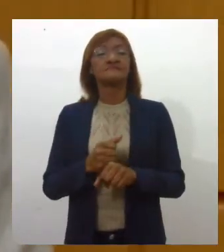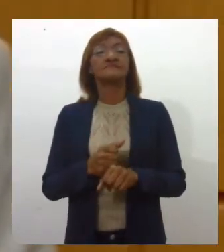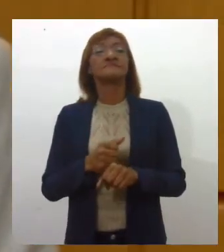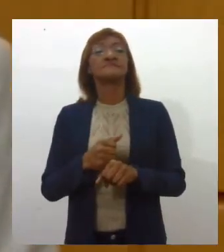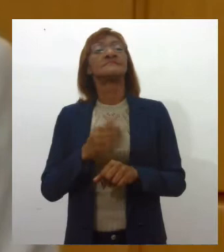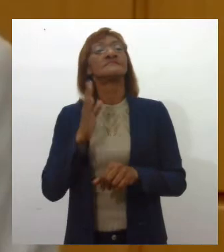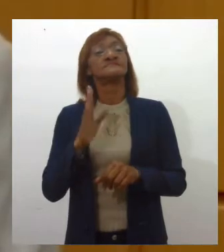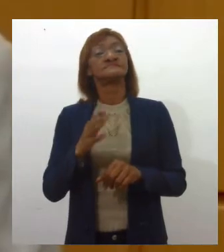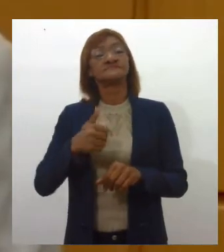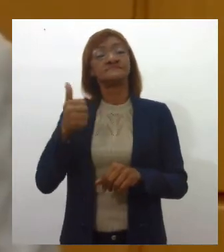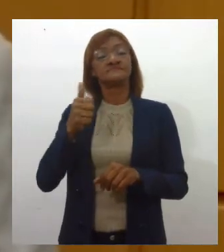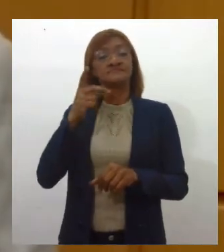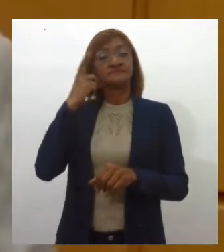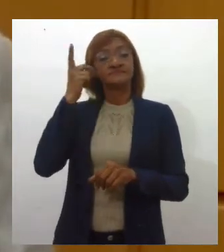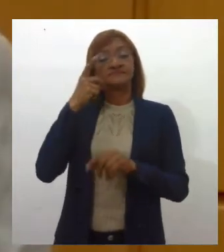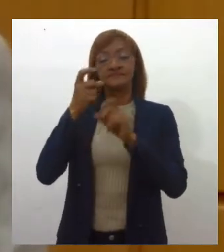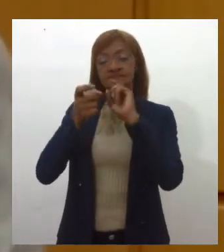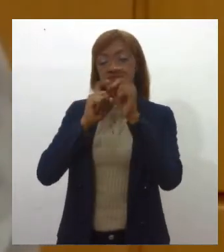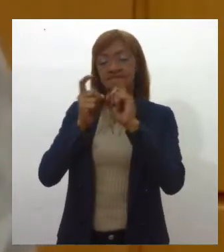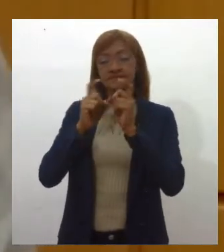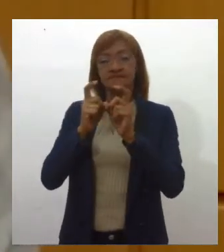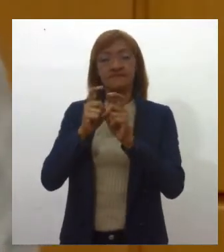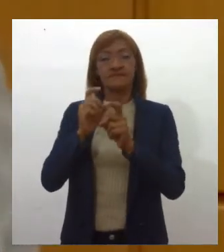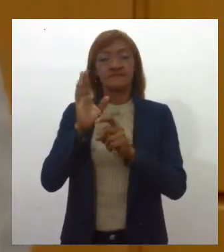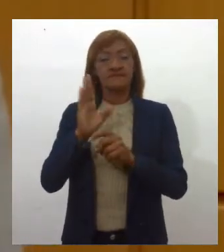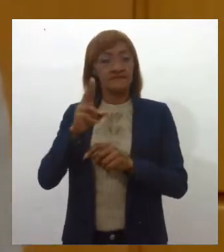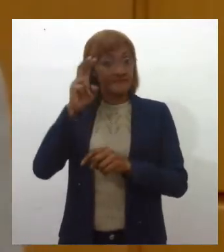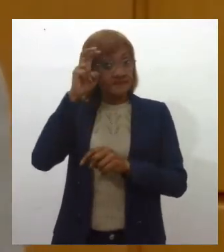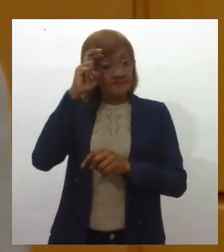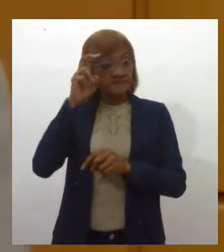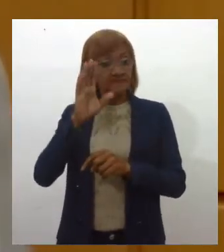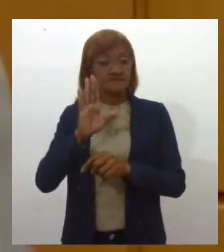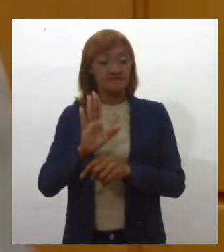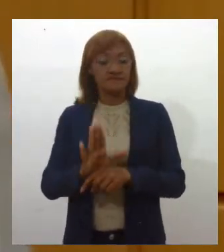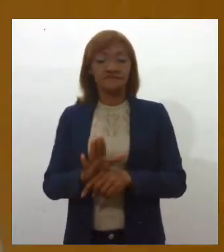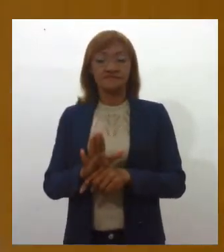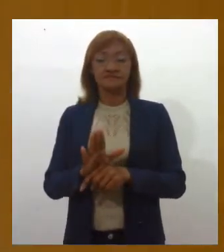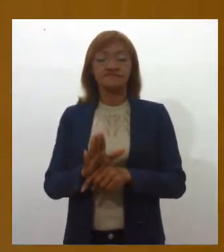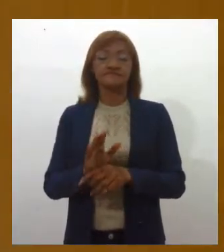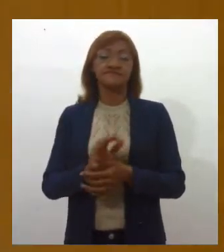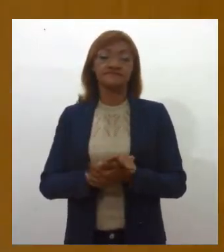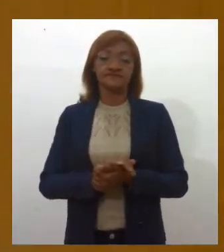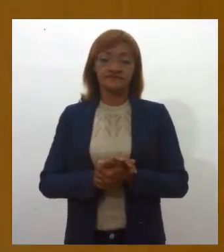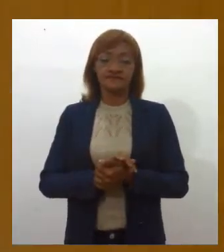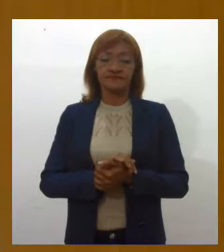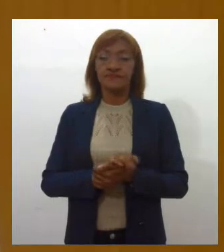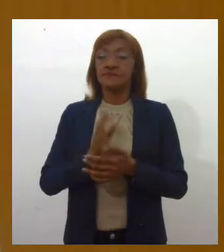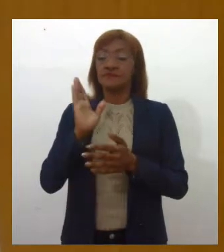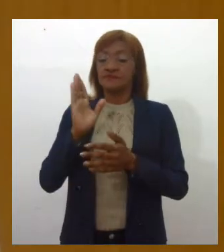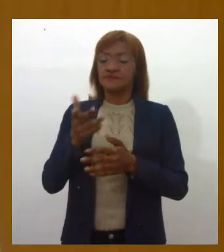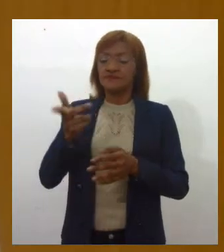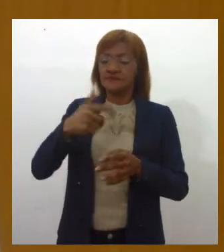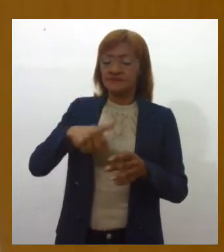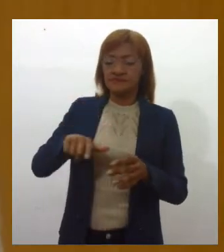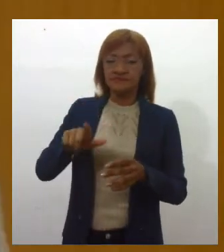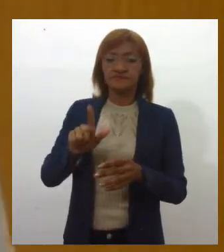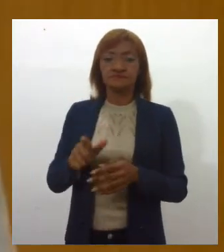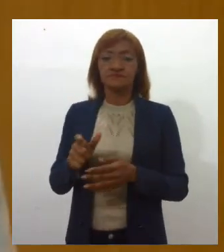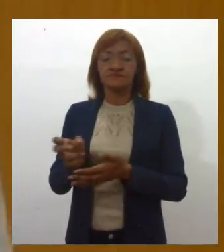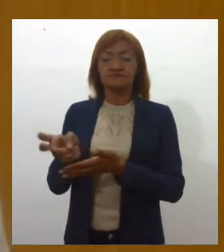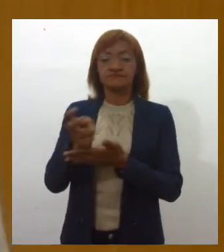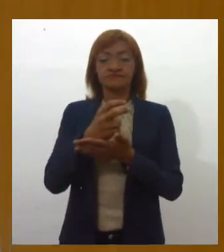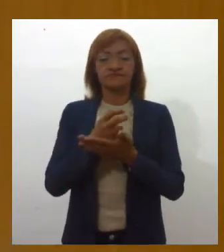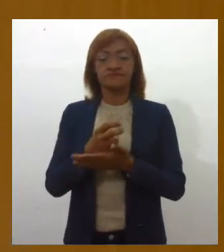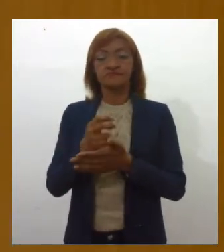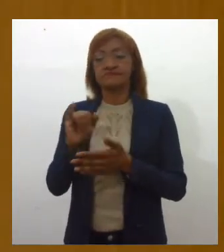ocupar a tribuna durante o pequeno expediente da sessão plenária da quinta-feira foi Geórgio Passos. A pauta, mais uma vez, foi a arrecadação do IPVA,